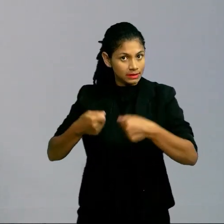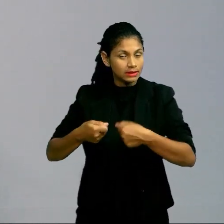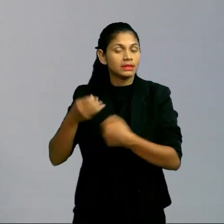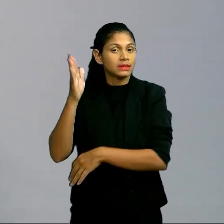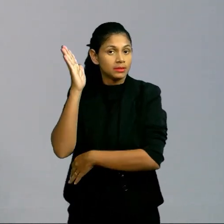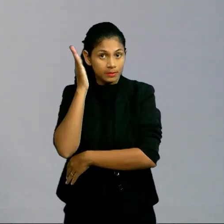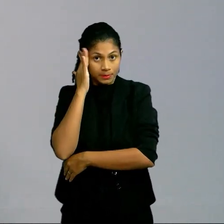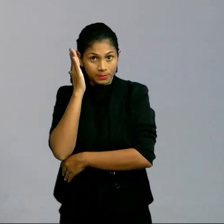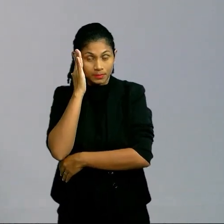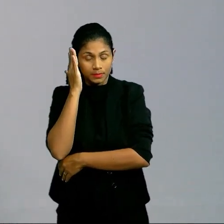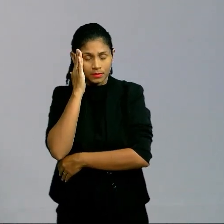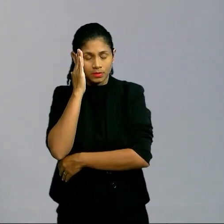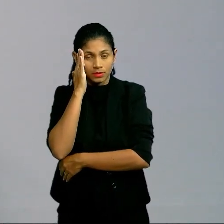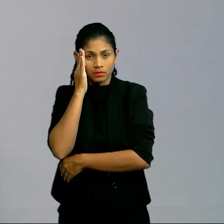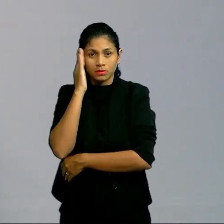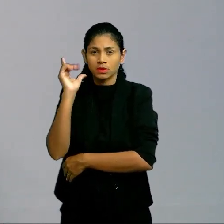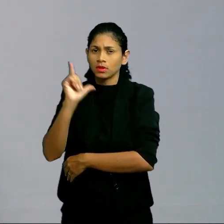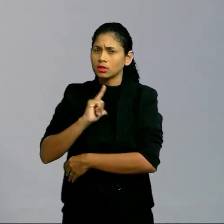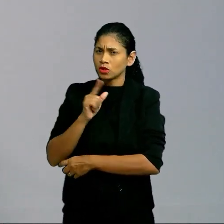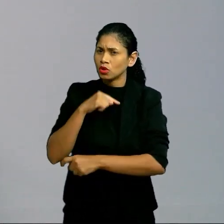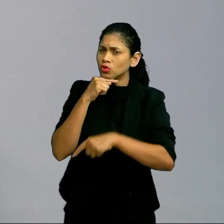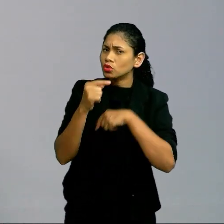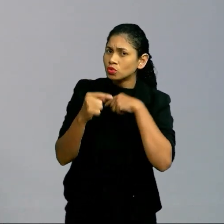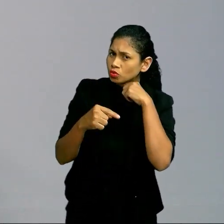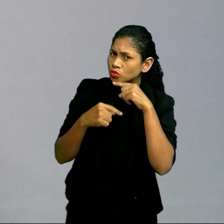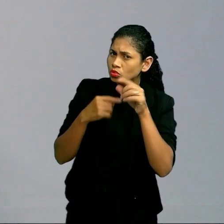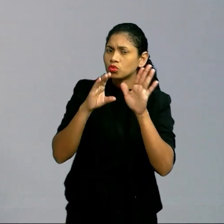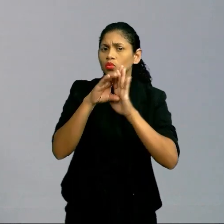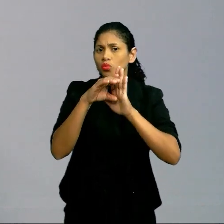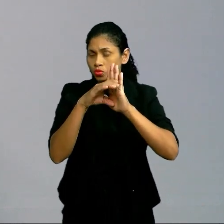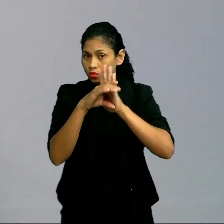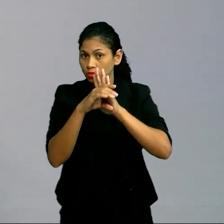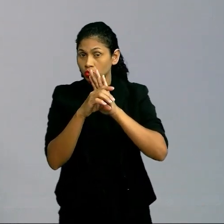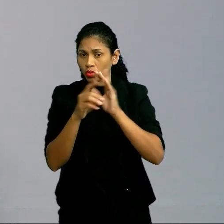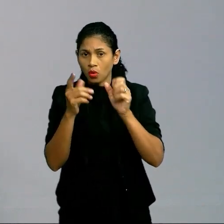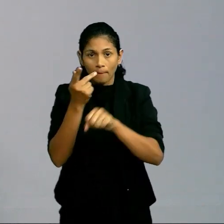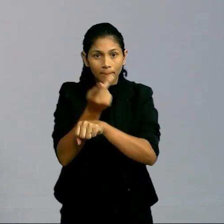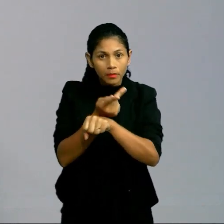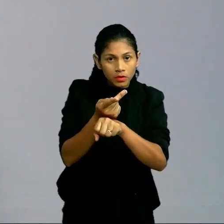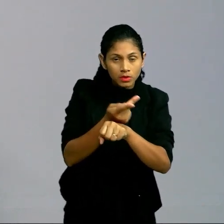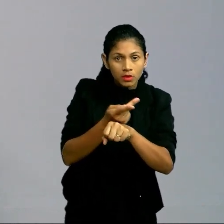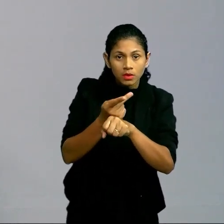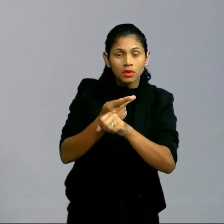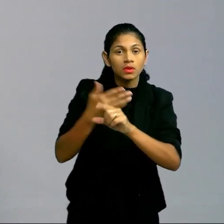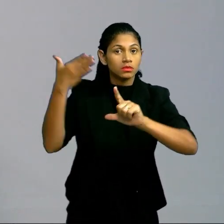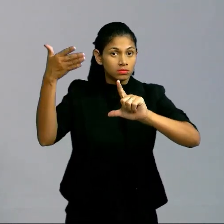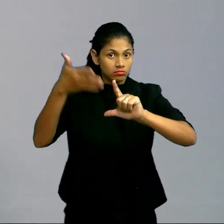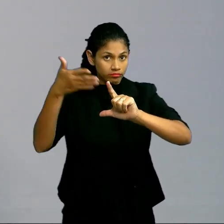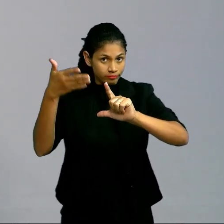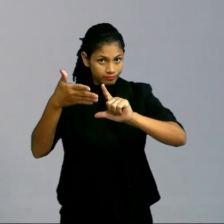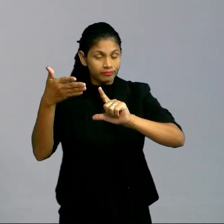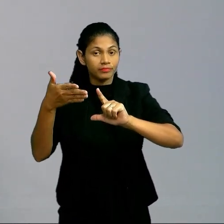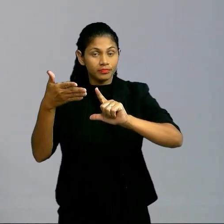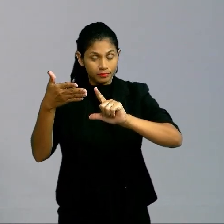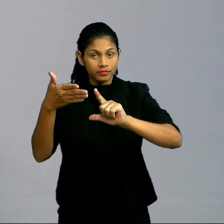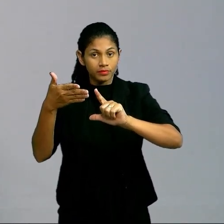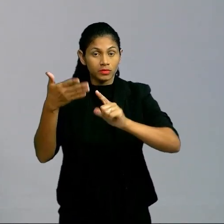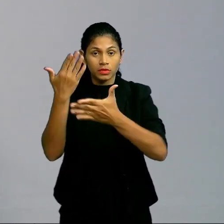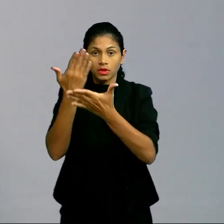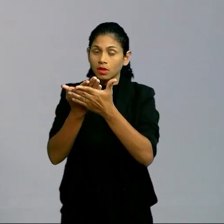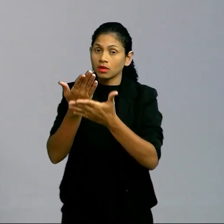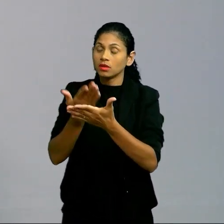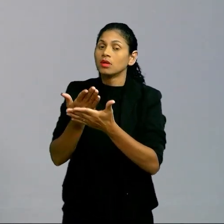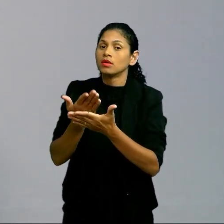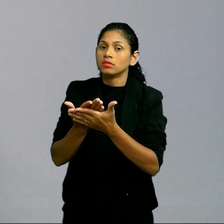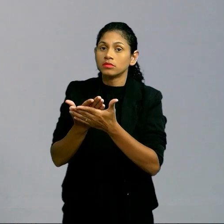tiver dúvida em relação a alguns desses conhecimentos, você procure na nossa plataforma uma dessas aulas